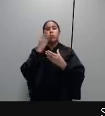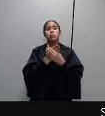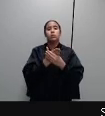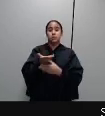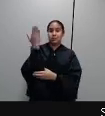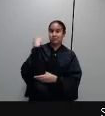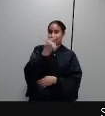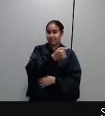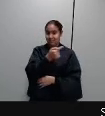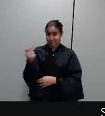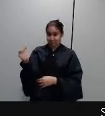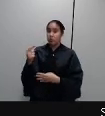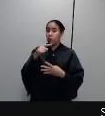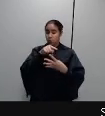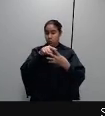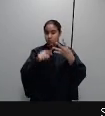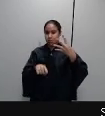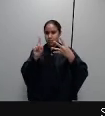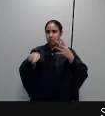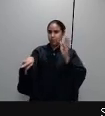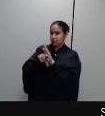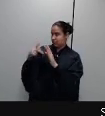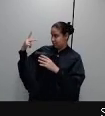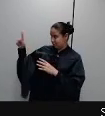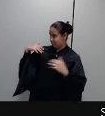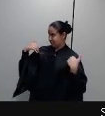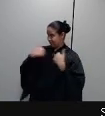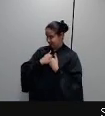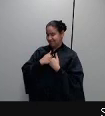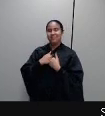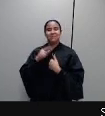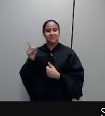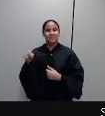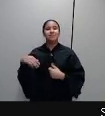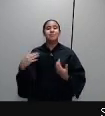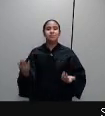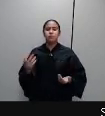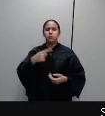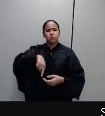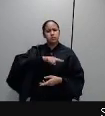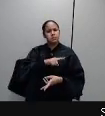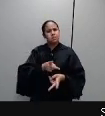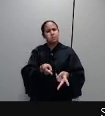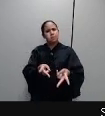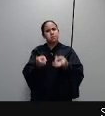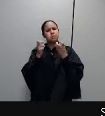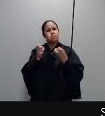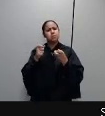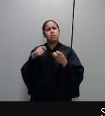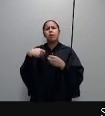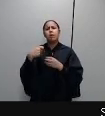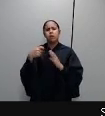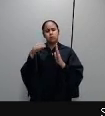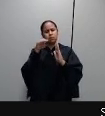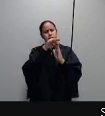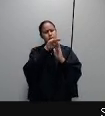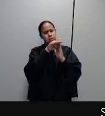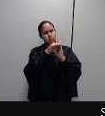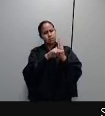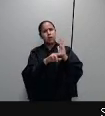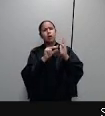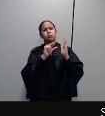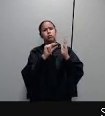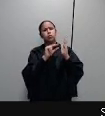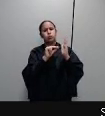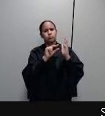E aí vamos aqui observar no caso quem fez os estados inicialmente Ministro